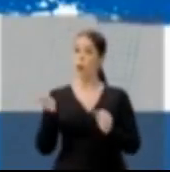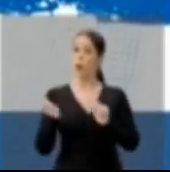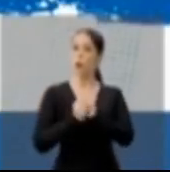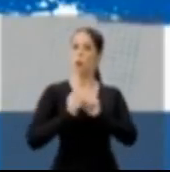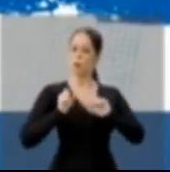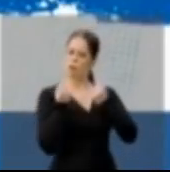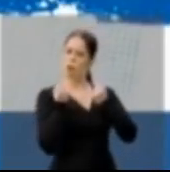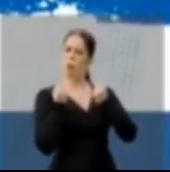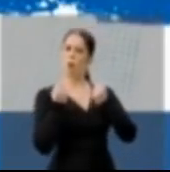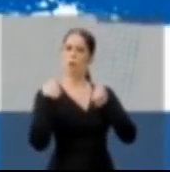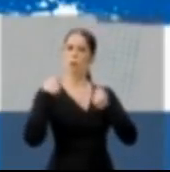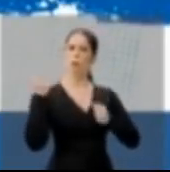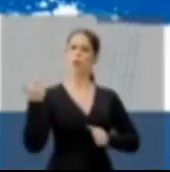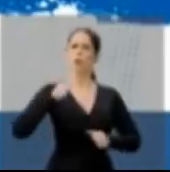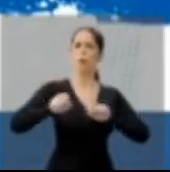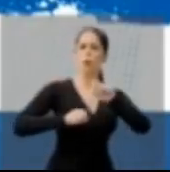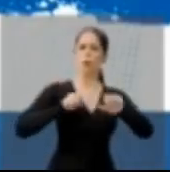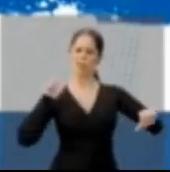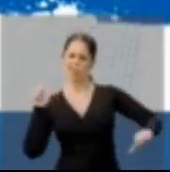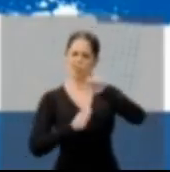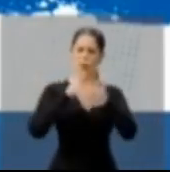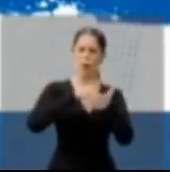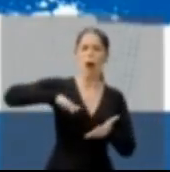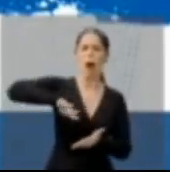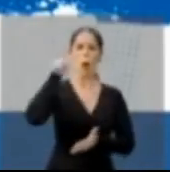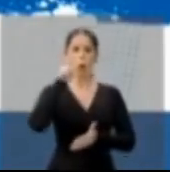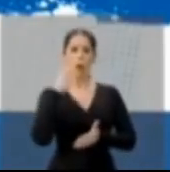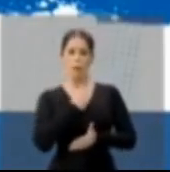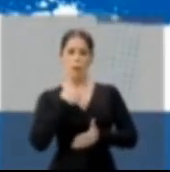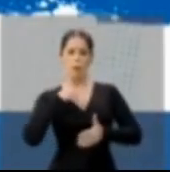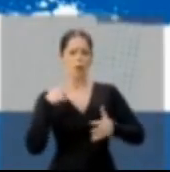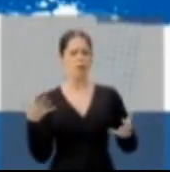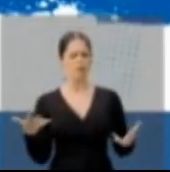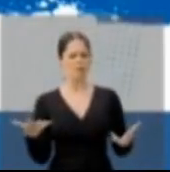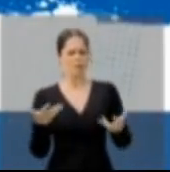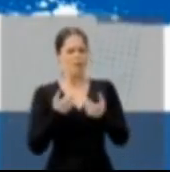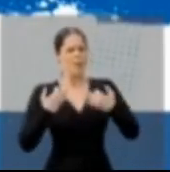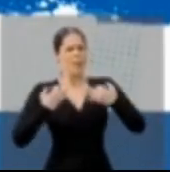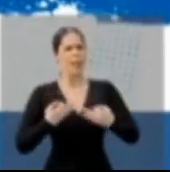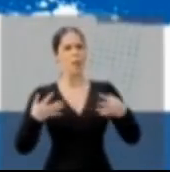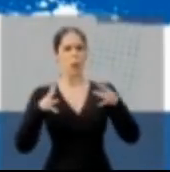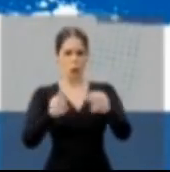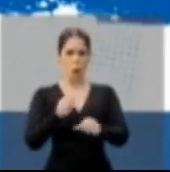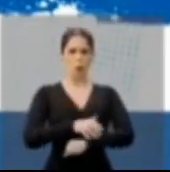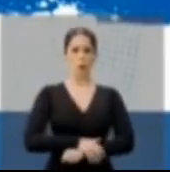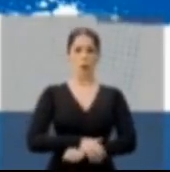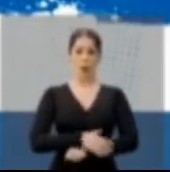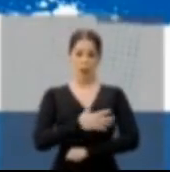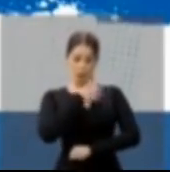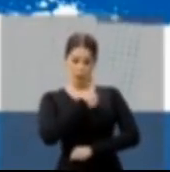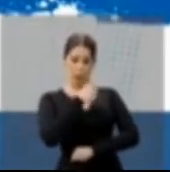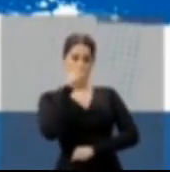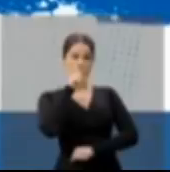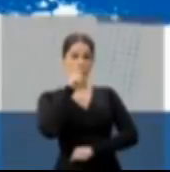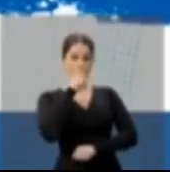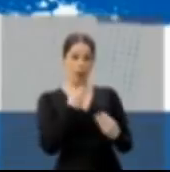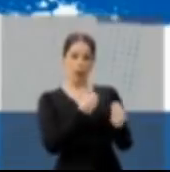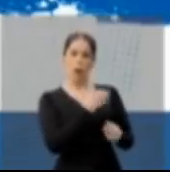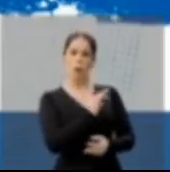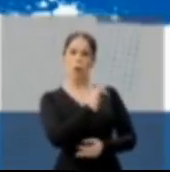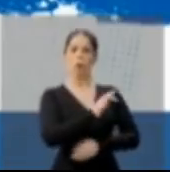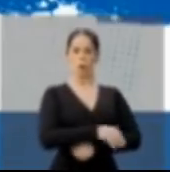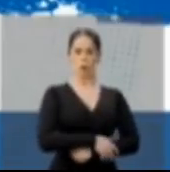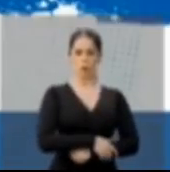de novo transformar essa realidade e tornar a vida mais digna para todos. Através dos nossos filhos, damos à luz